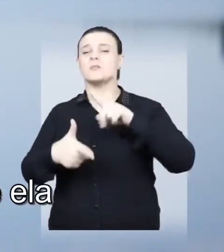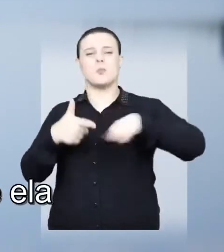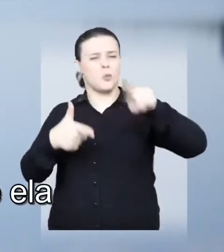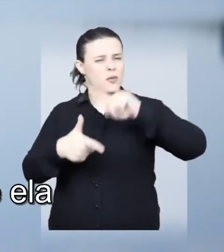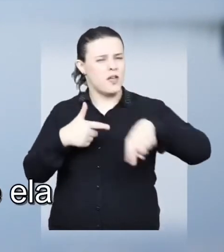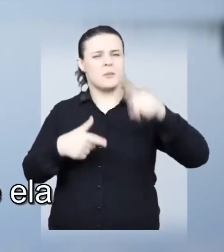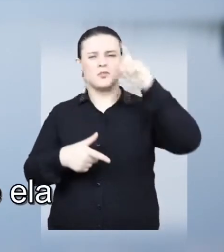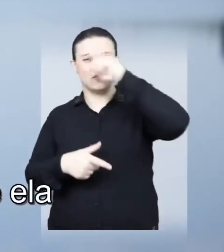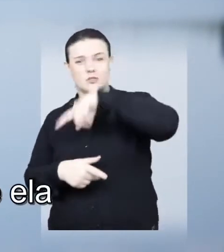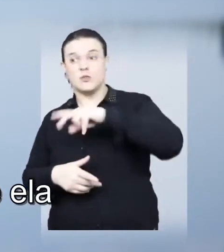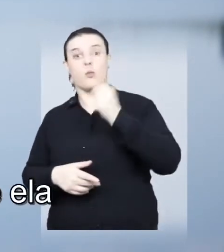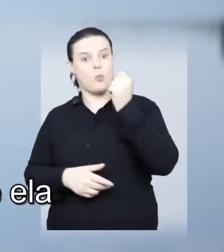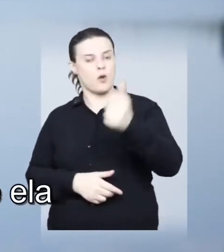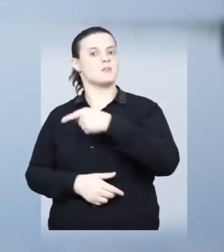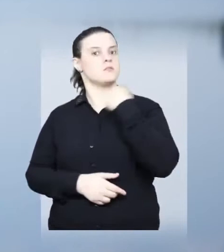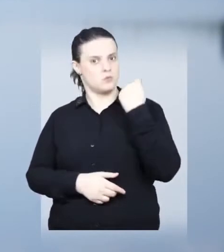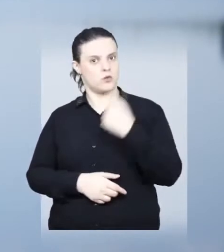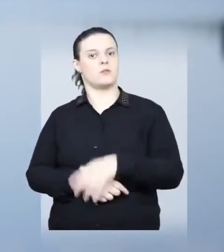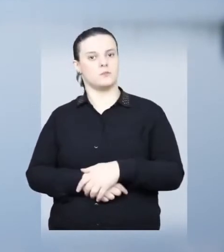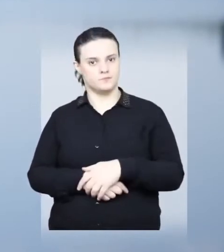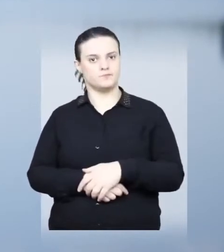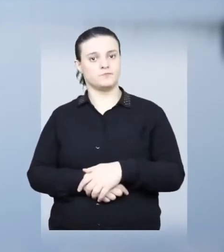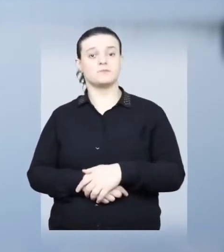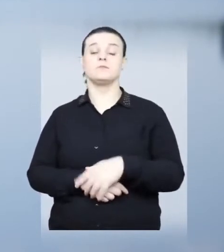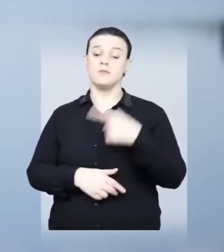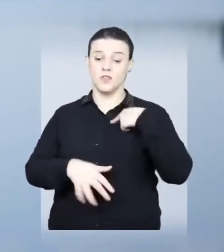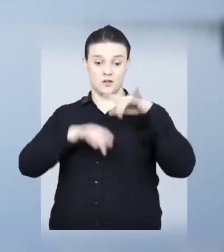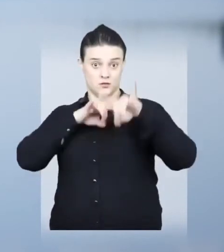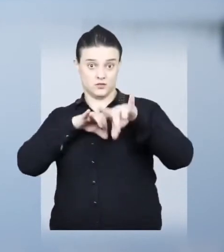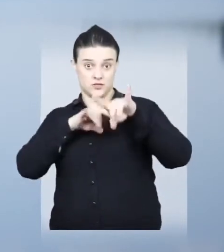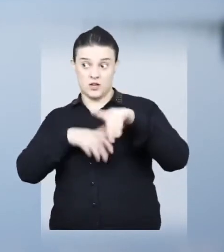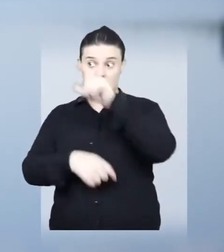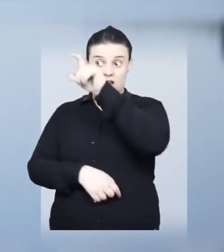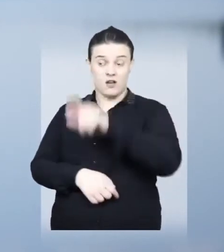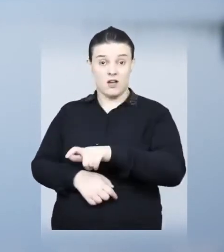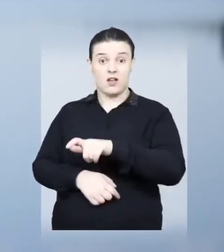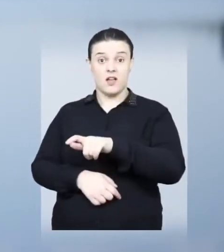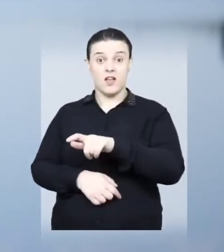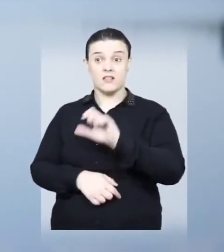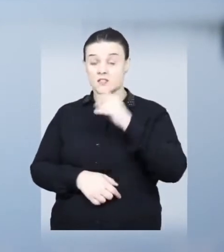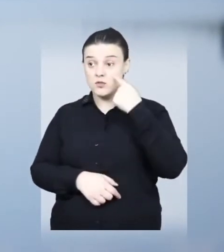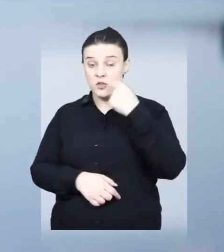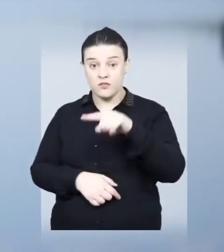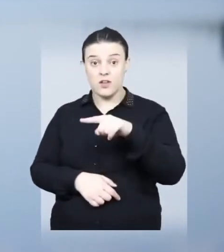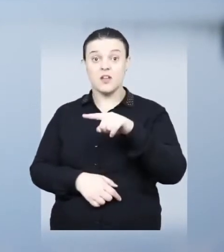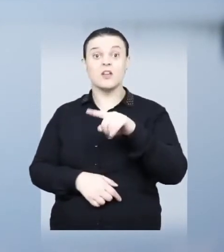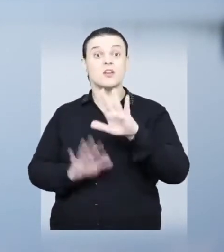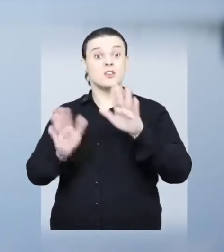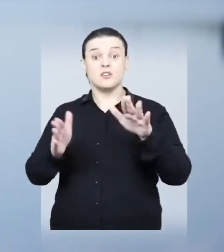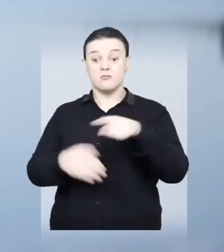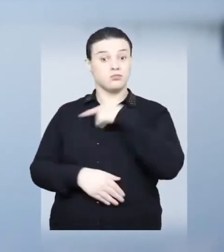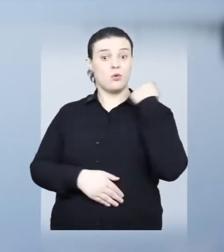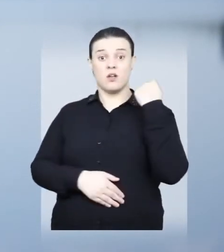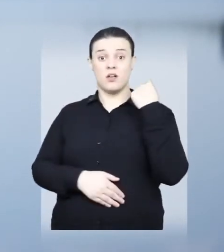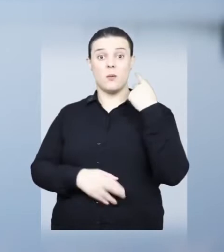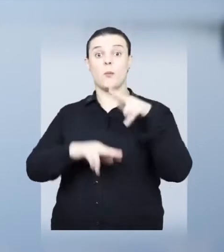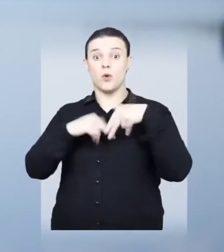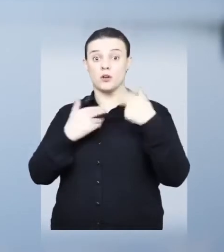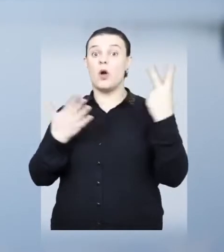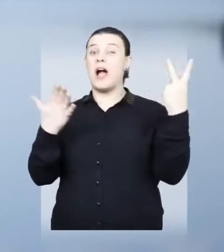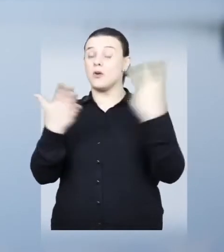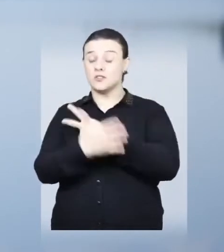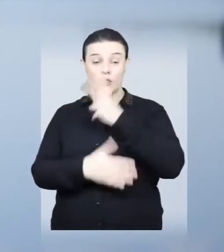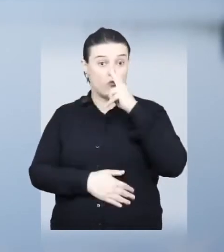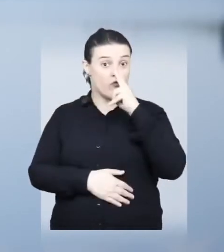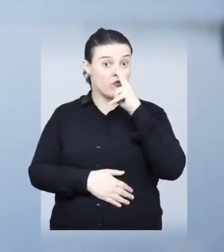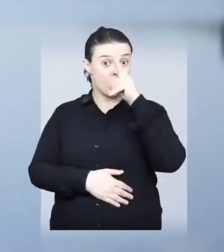ela passou entre vida e a morte. Tecnicamente, Nayara não era para estar viva, ela era para já ter morrido já, diante do